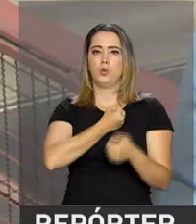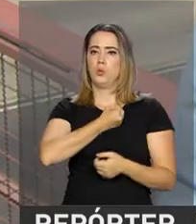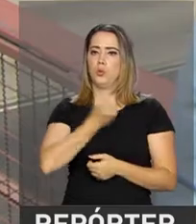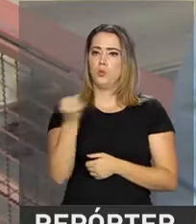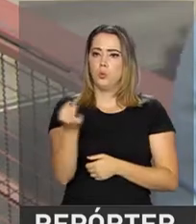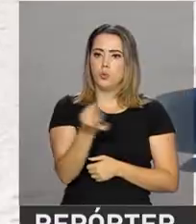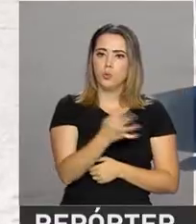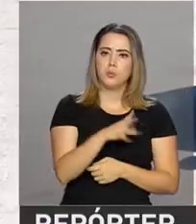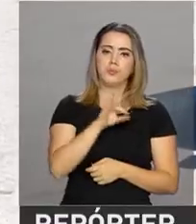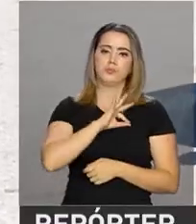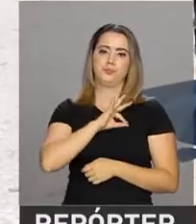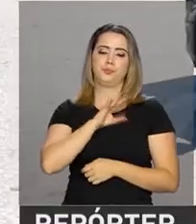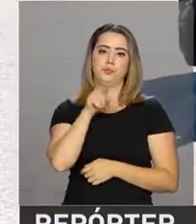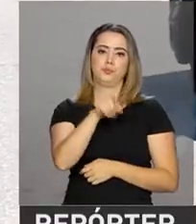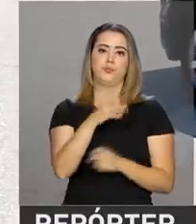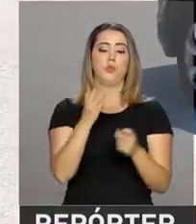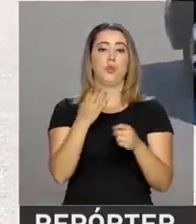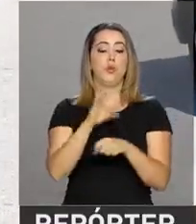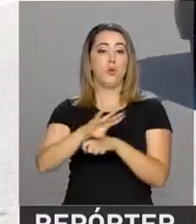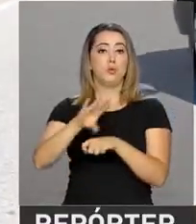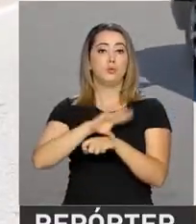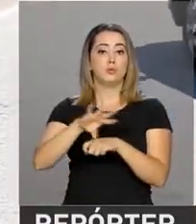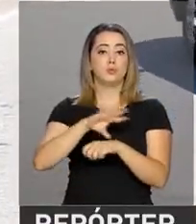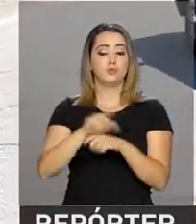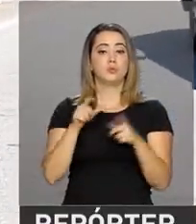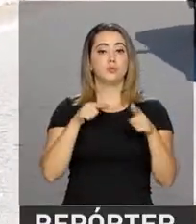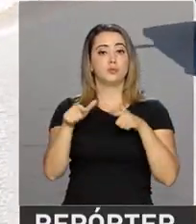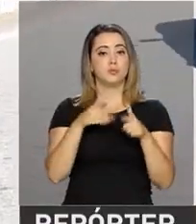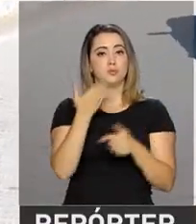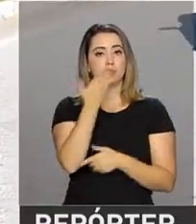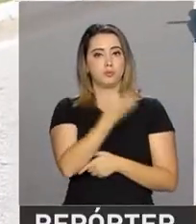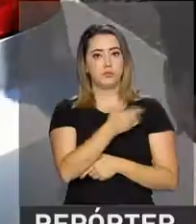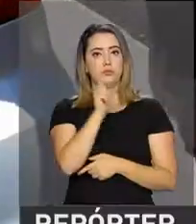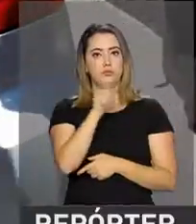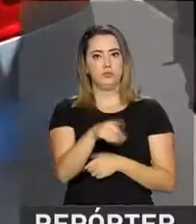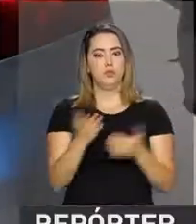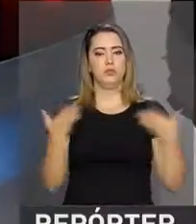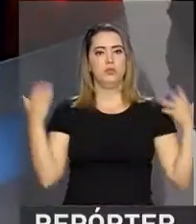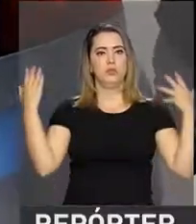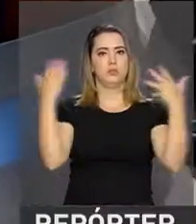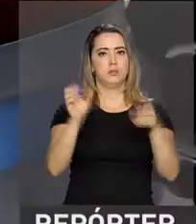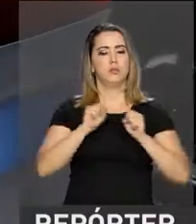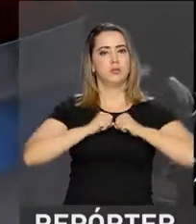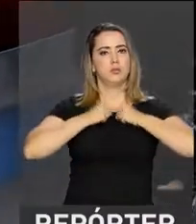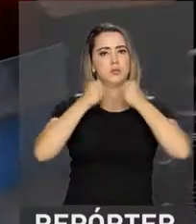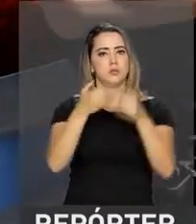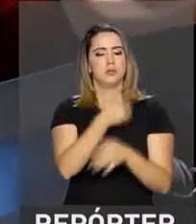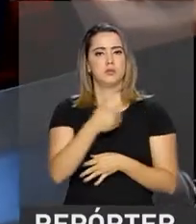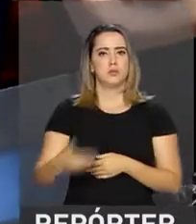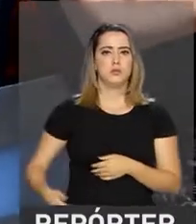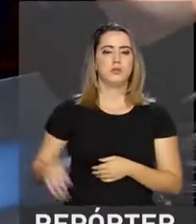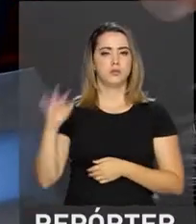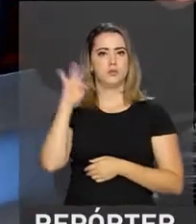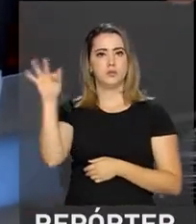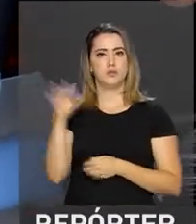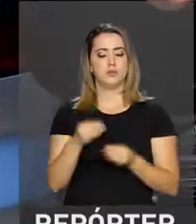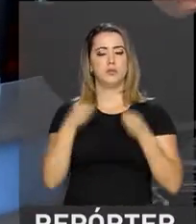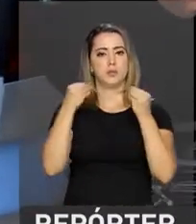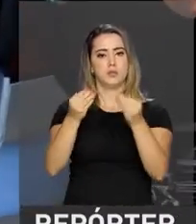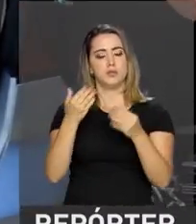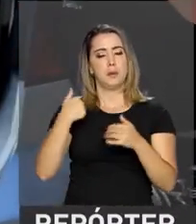para o resultado. O curso realizado pelos agentes da Polícia Rodoviária é parte dos esforços do governo federal para garantir